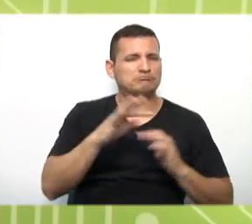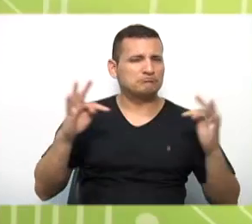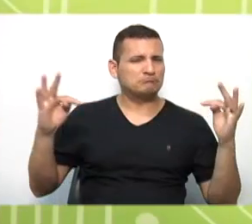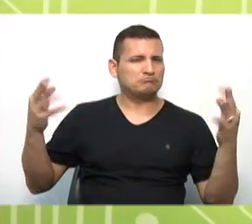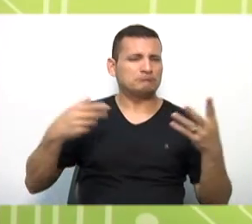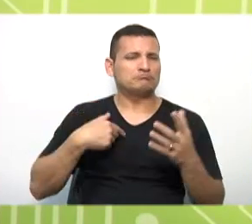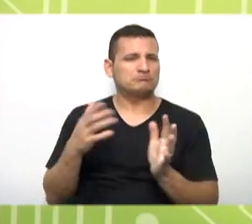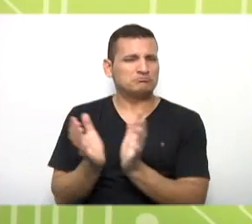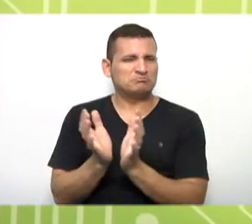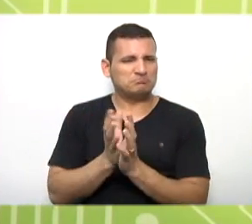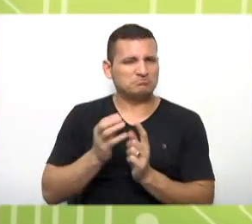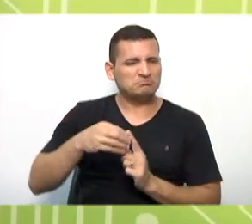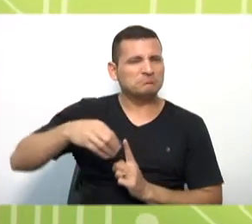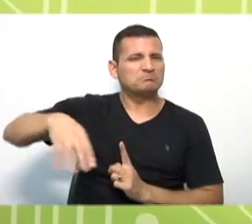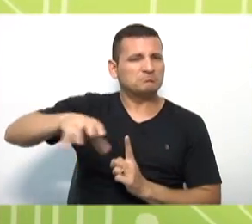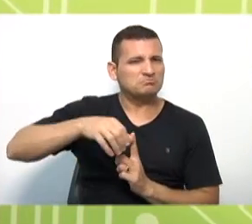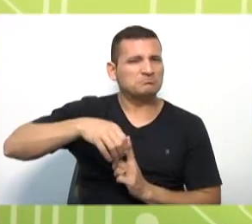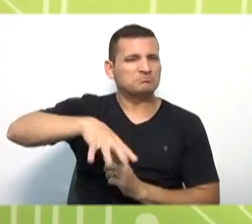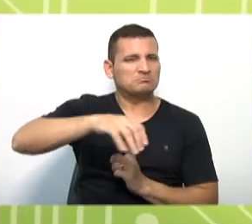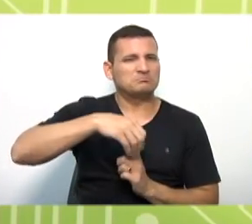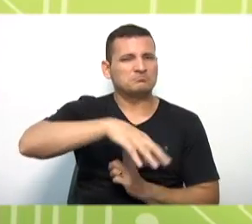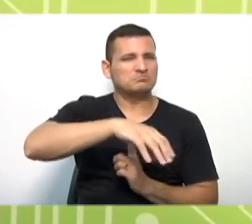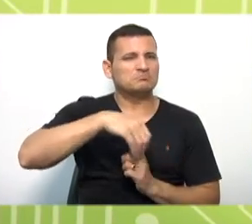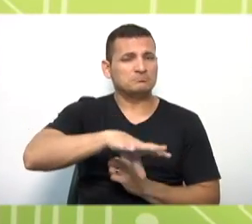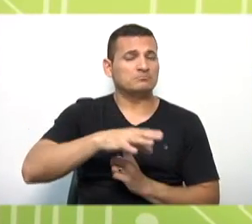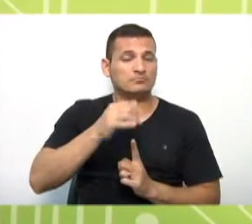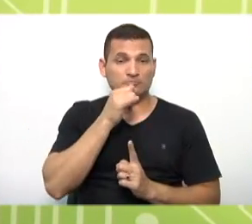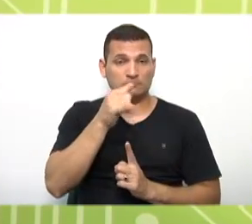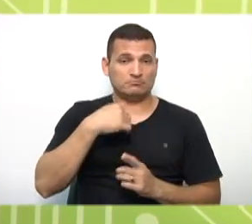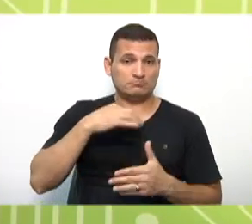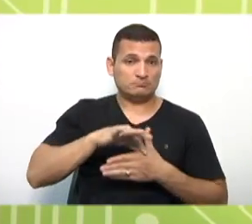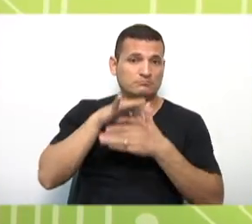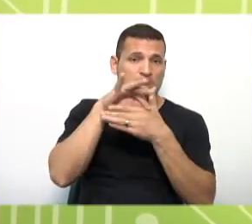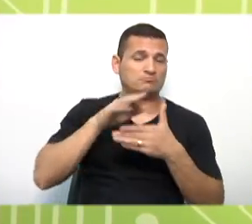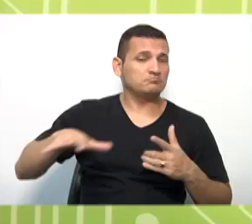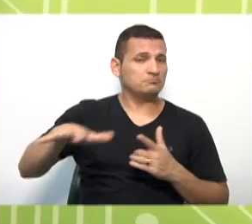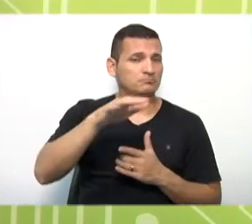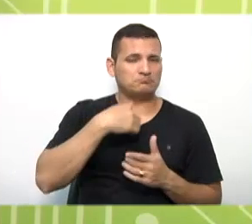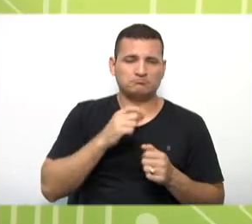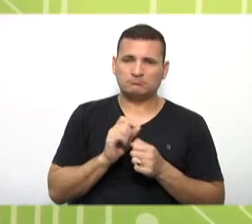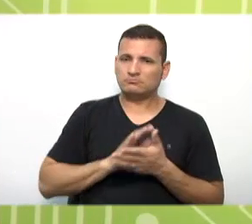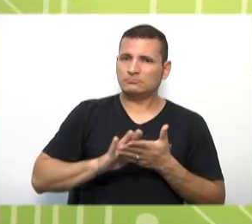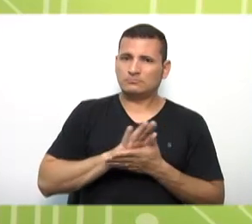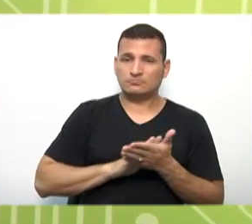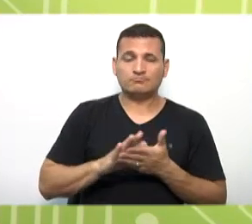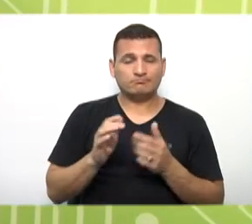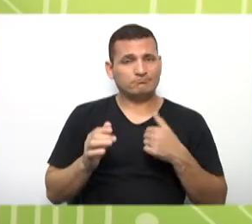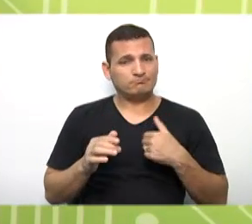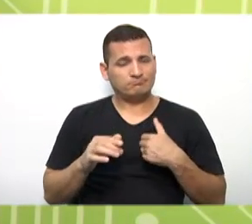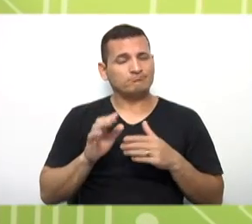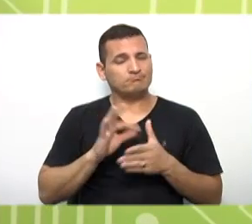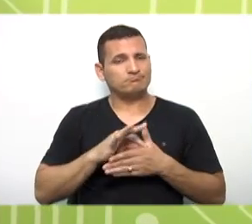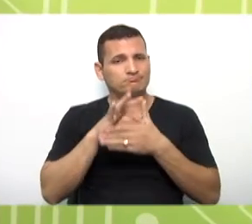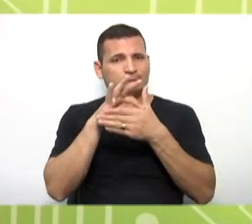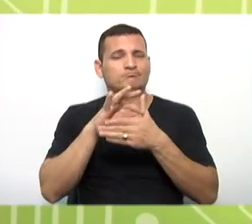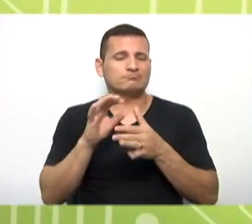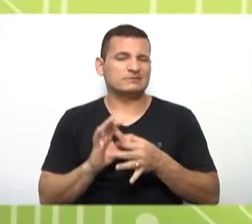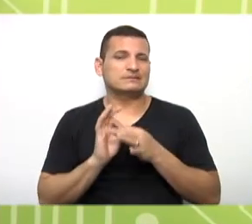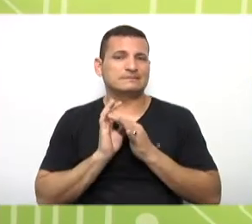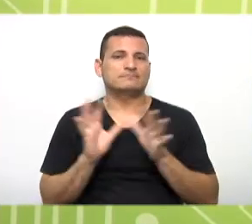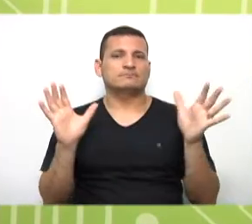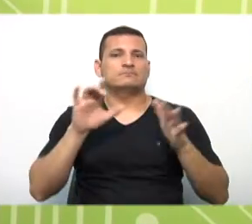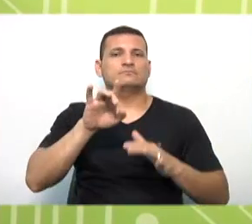minha equipe, e enquanto líder geral da organização eu não faço nada, eu estou sendo um líder liberal. E às vezes